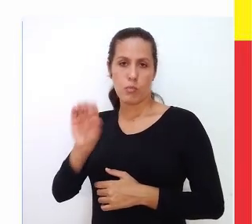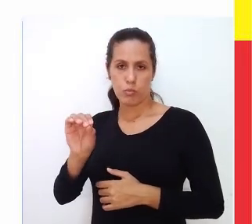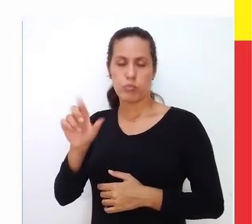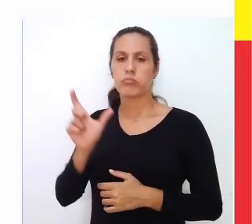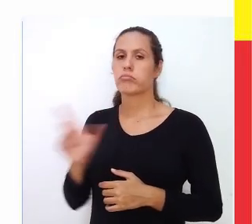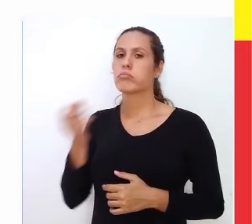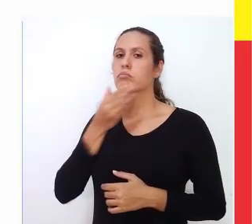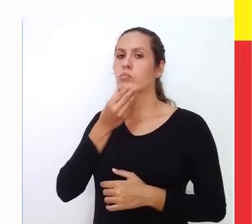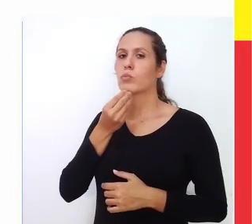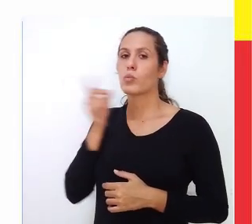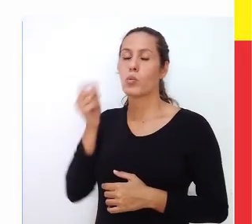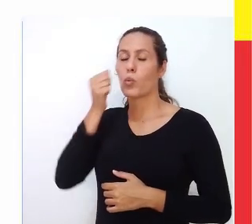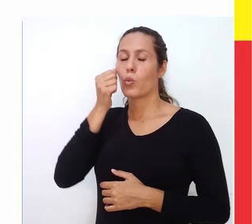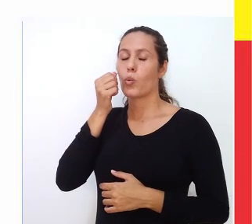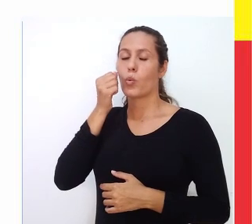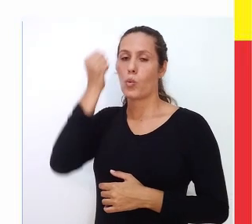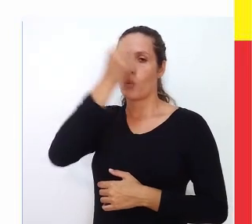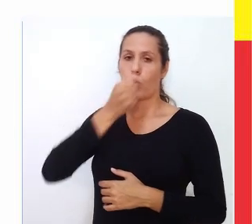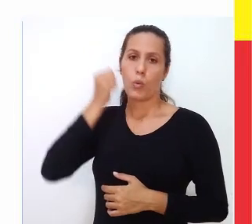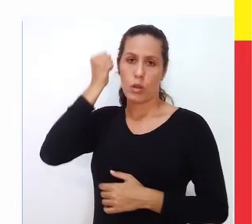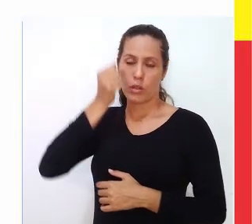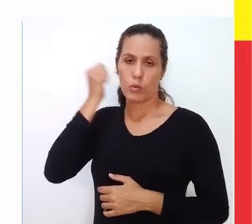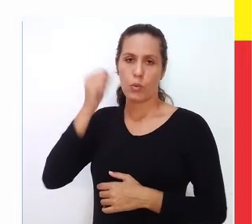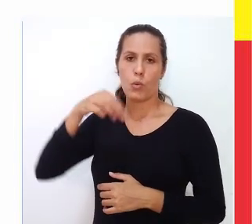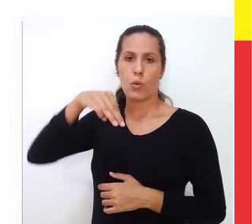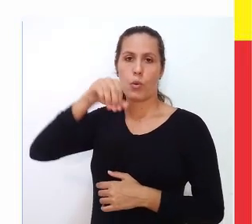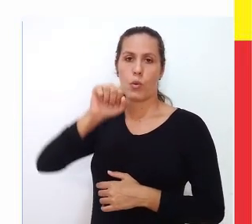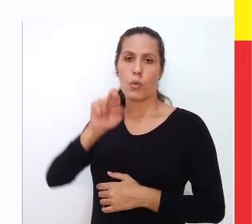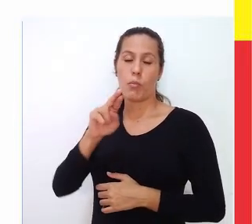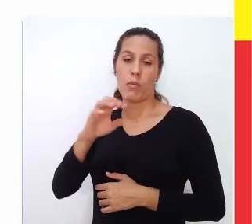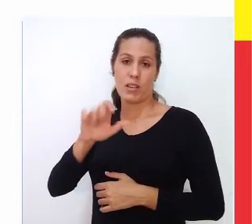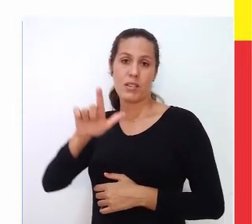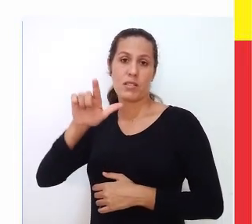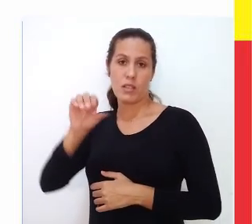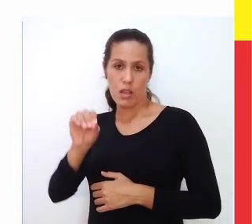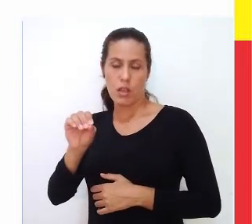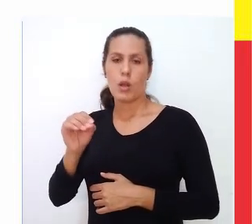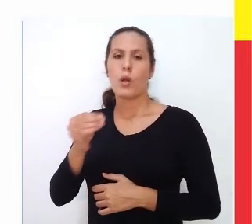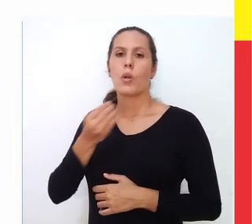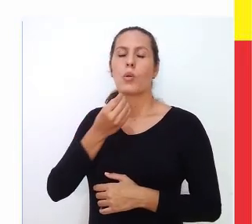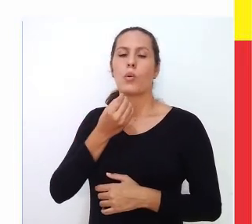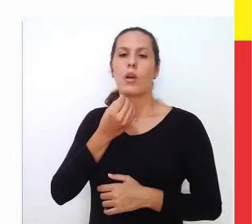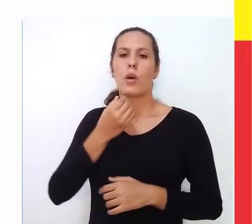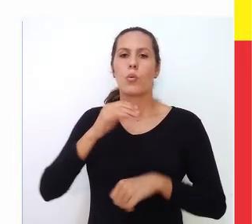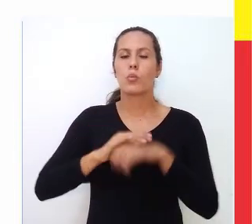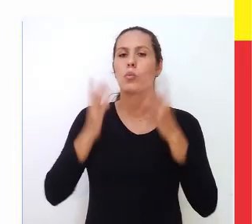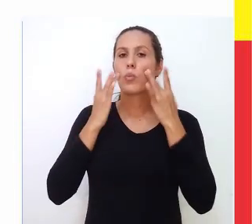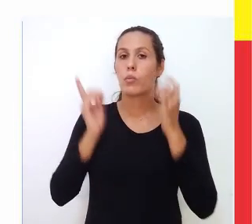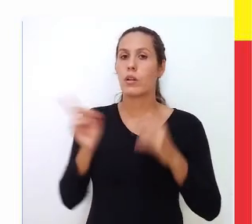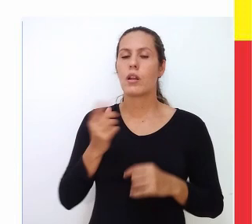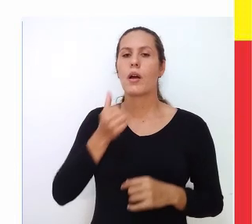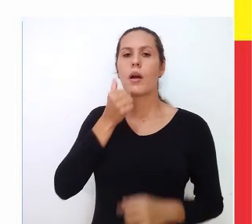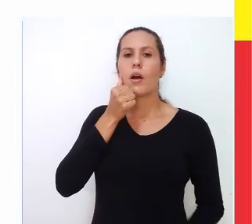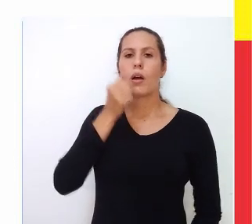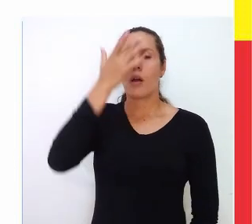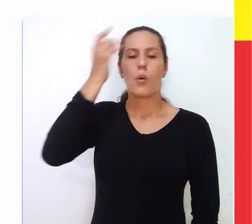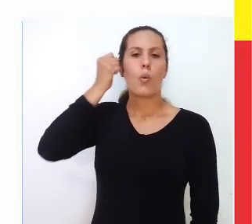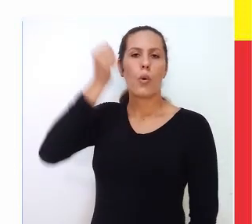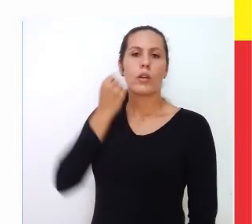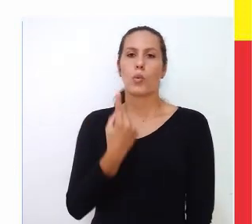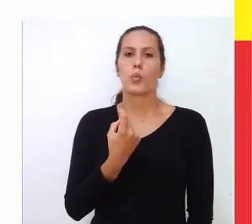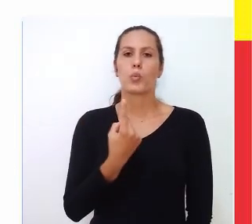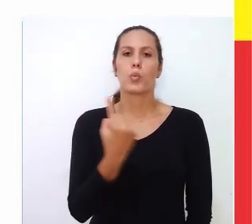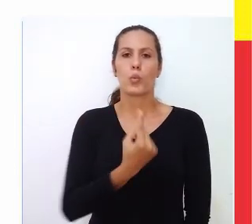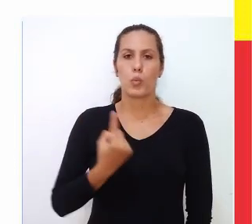belíssimamente encenado pelo ator Marcelo Francisco, né? Esse espetáculo é um monólogo, é um espetáculo interpretado onde só tem